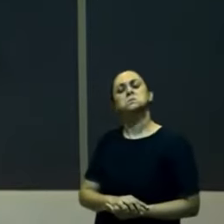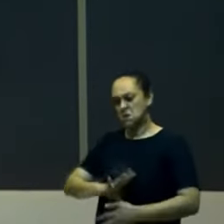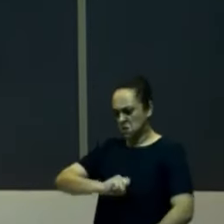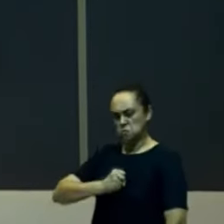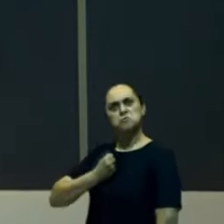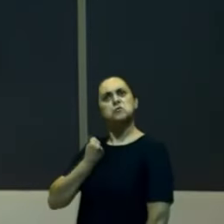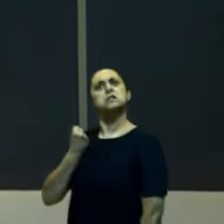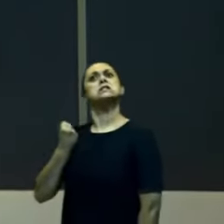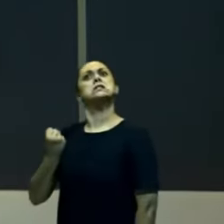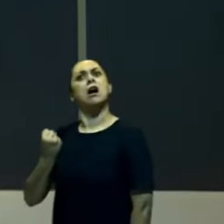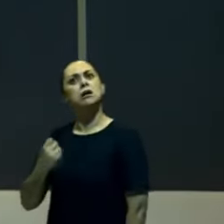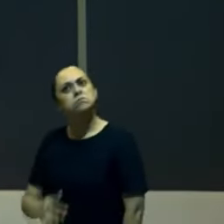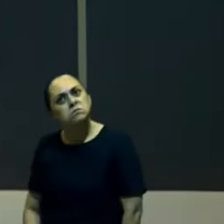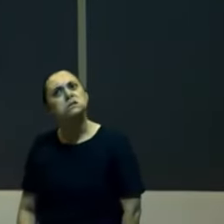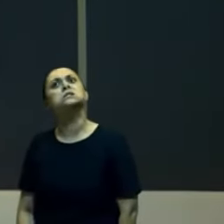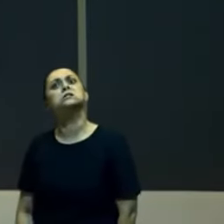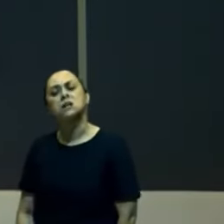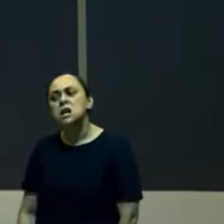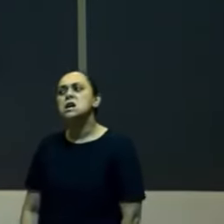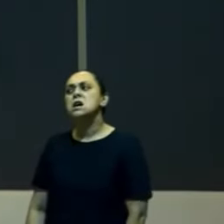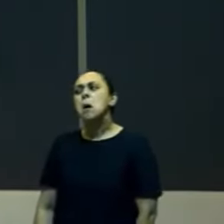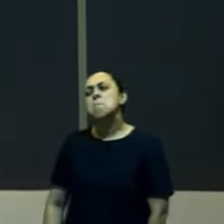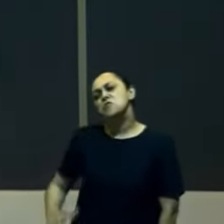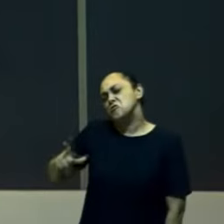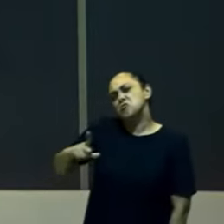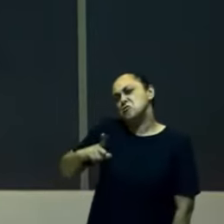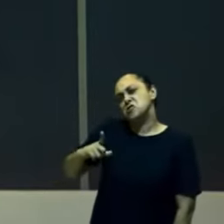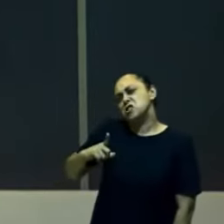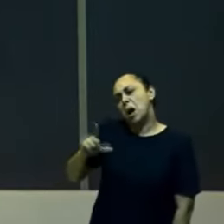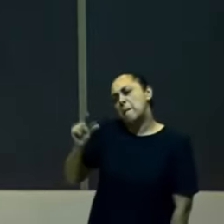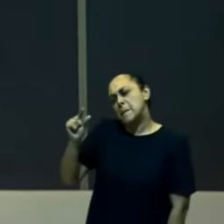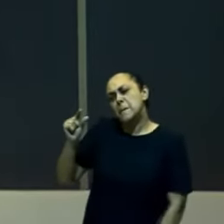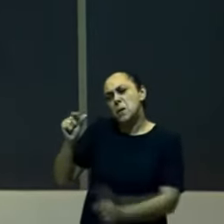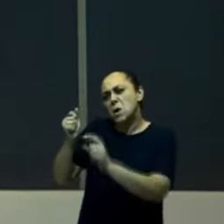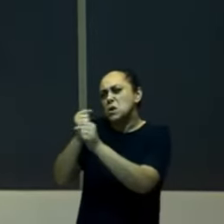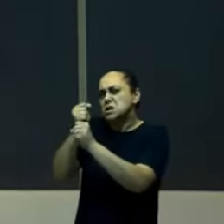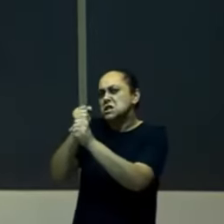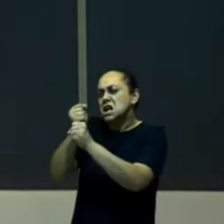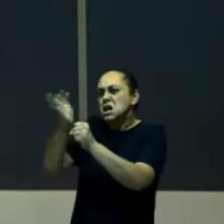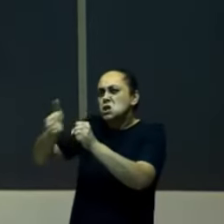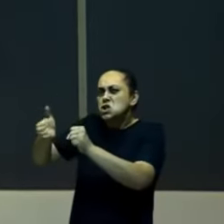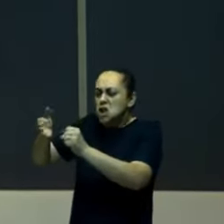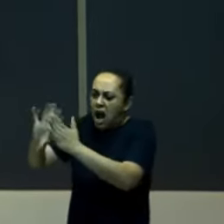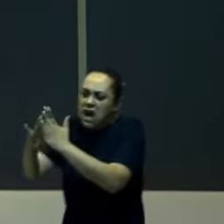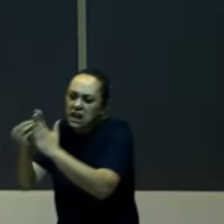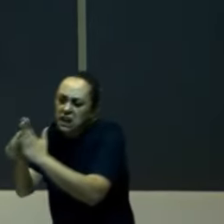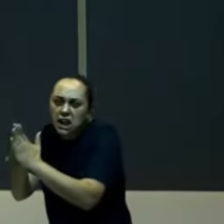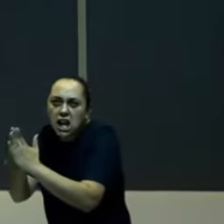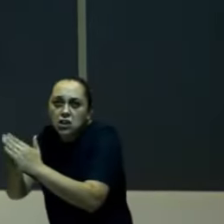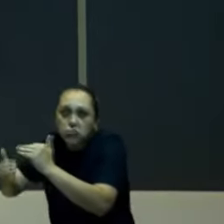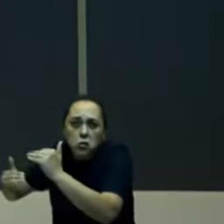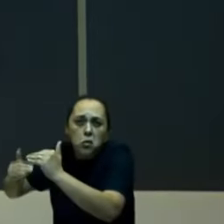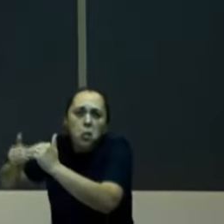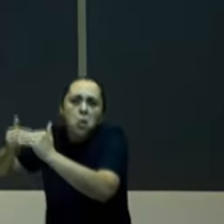com poucos anos de idade, ela entendeu a cultura de missões. Ali nasce,